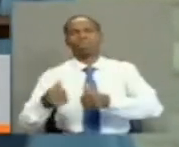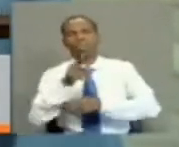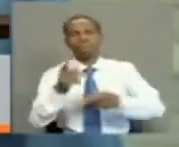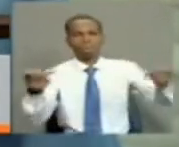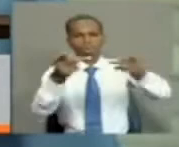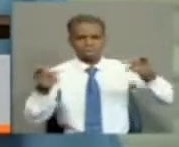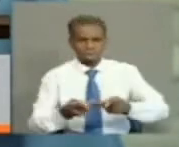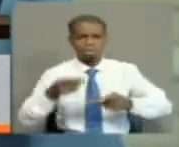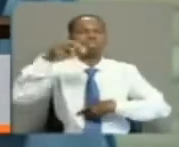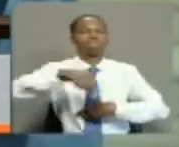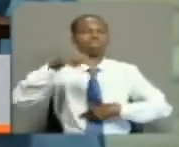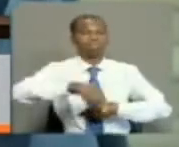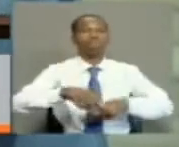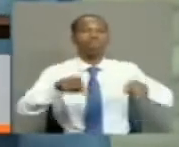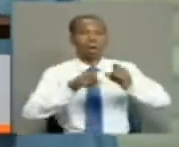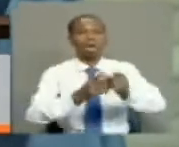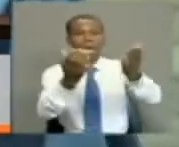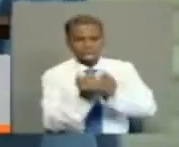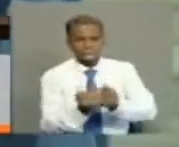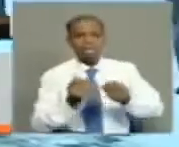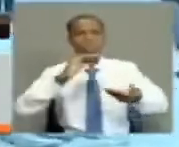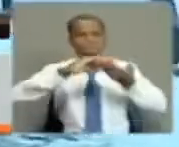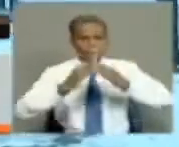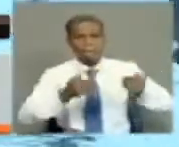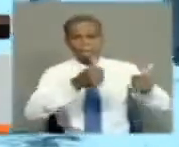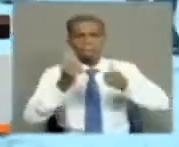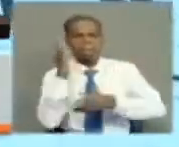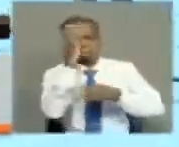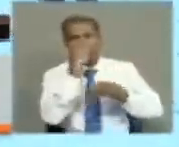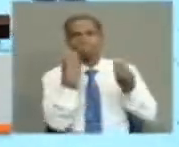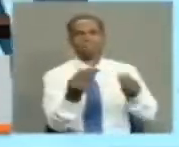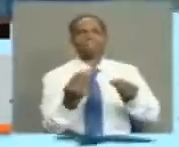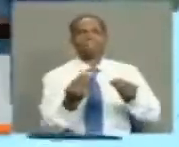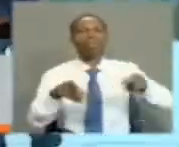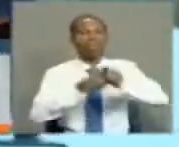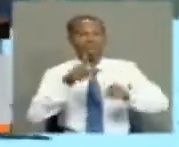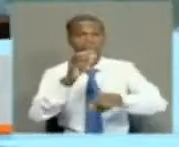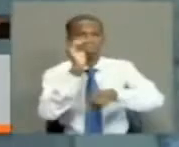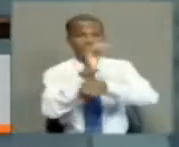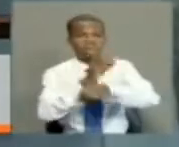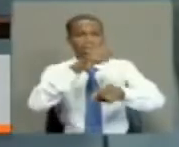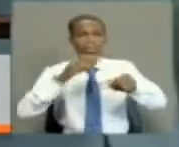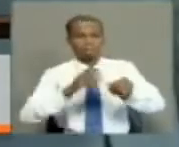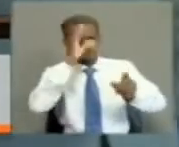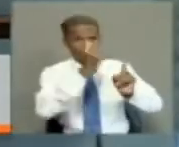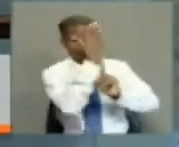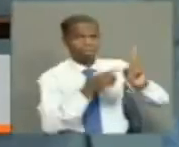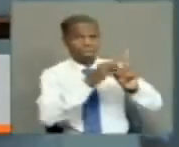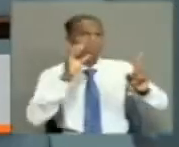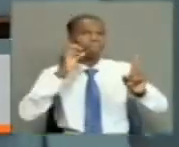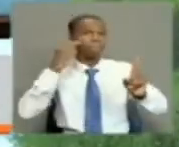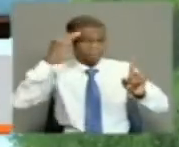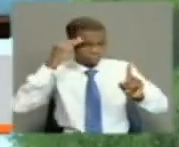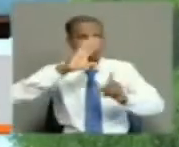área, que muito tanto precisa, não é? De um ambiente são e saudável. Ainda na diocese do Namibe, o ministro da Cultura, Turismo